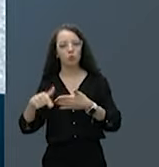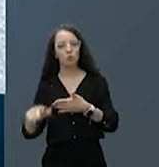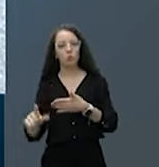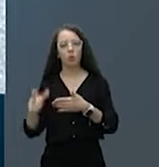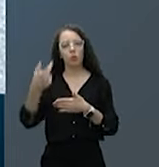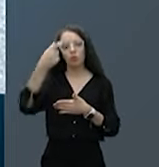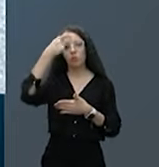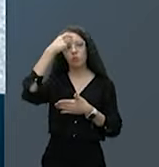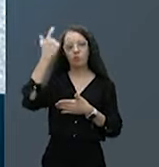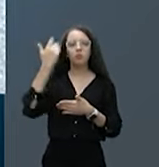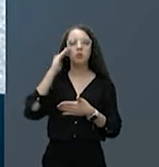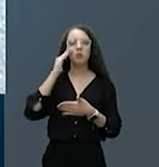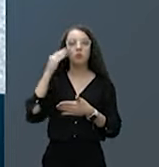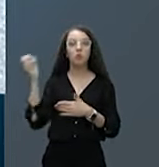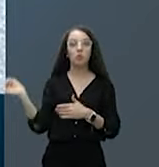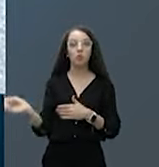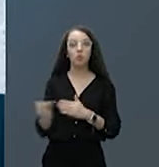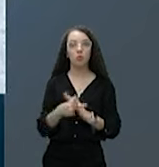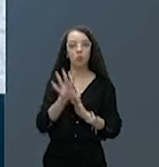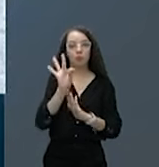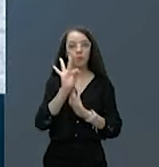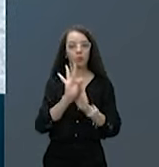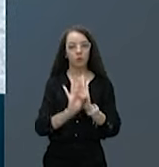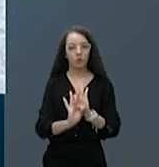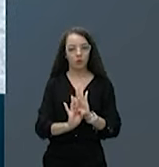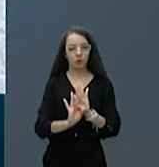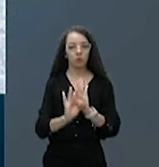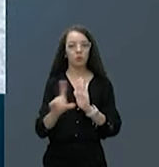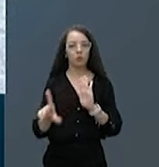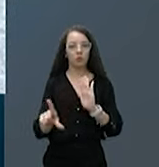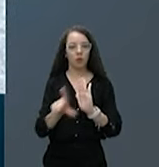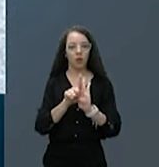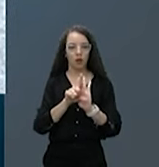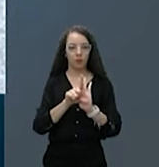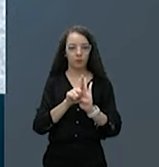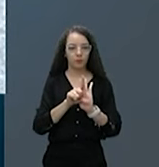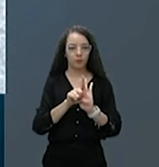da nova redação da lei.